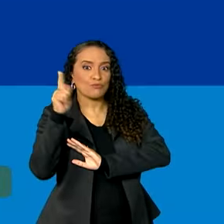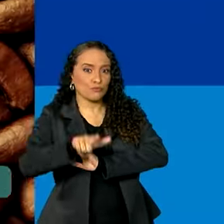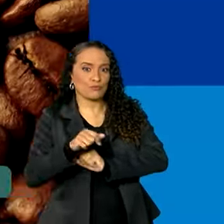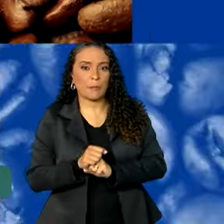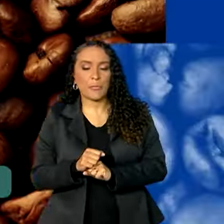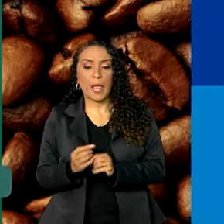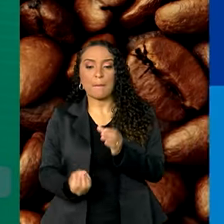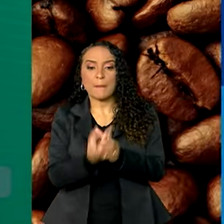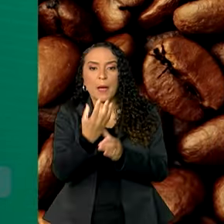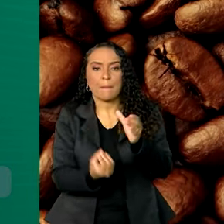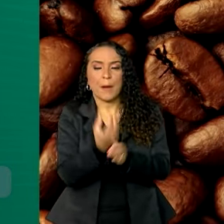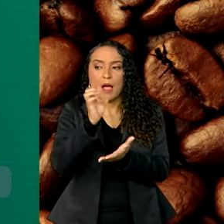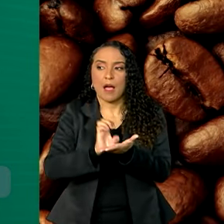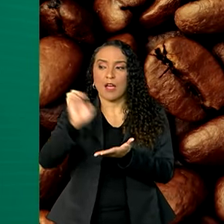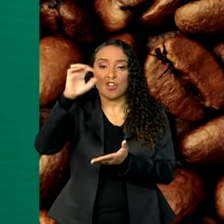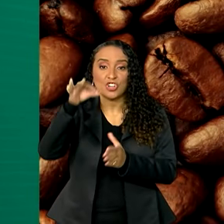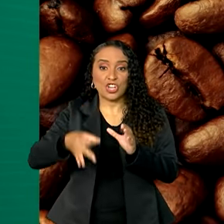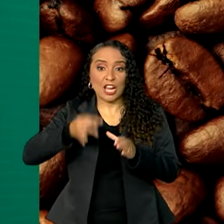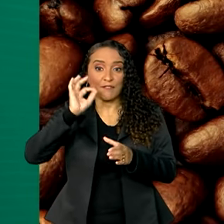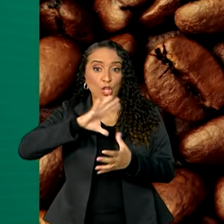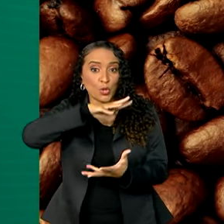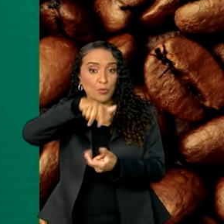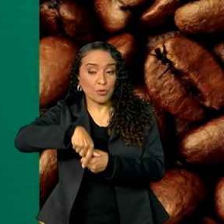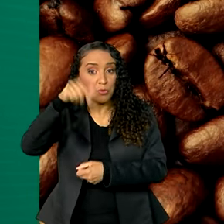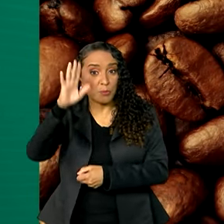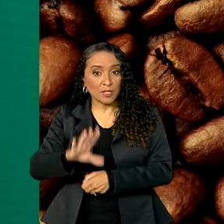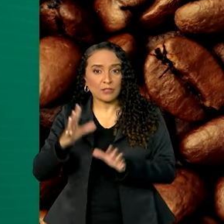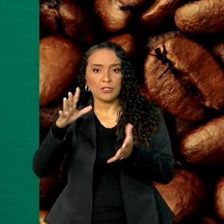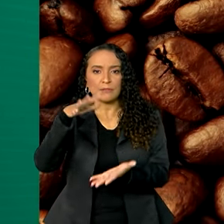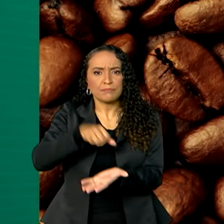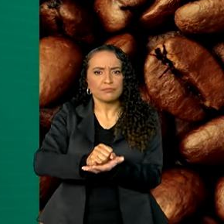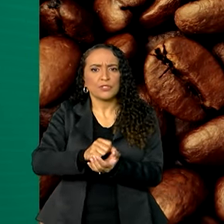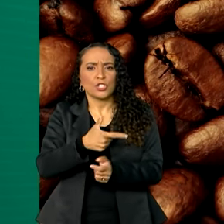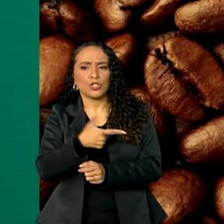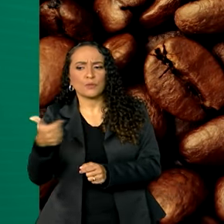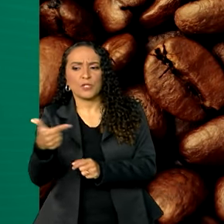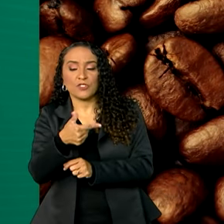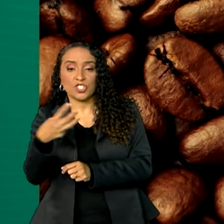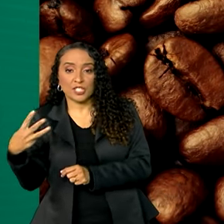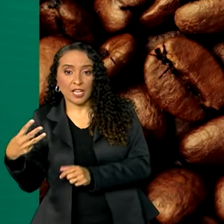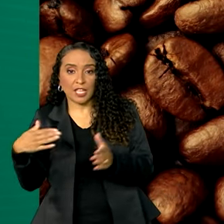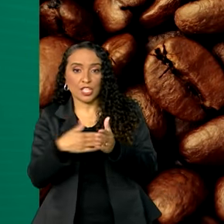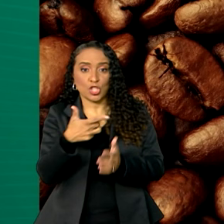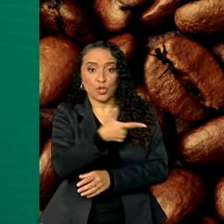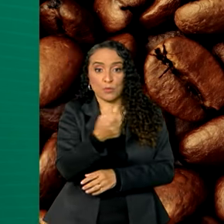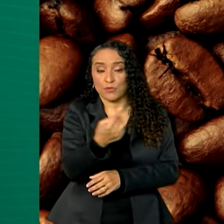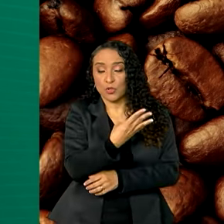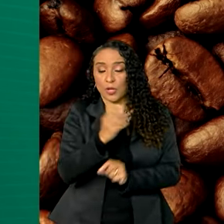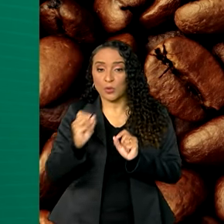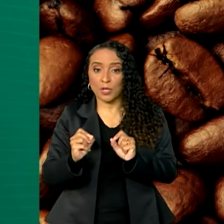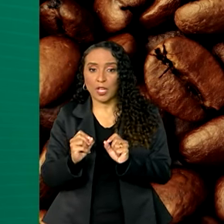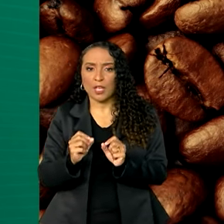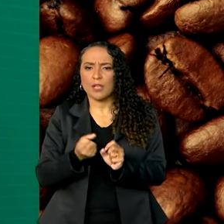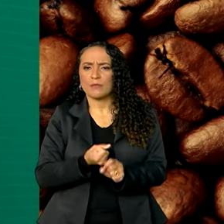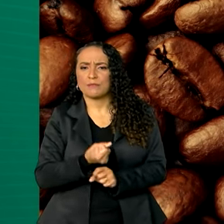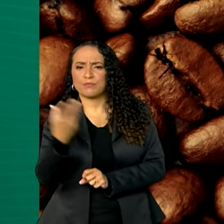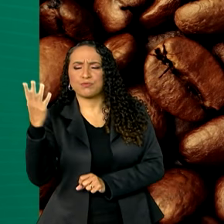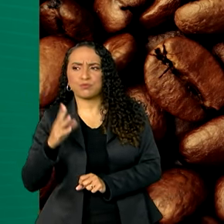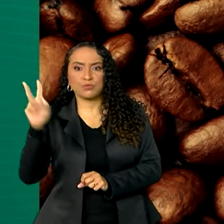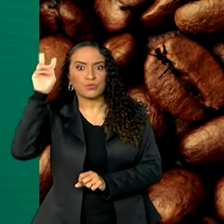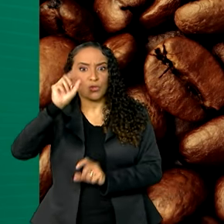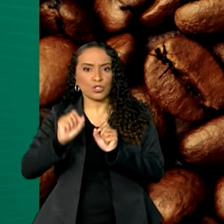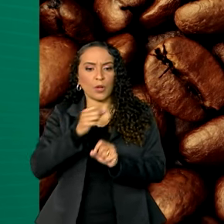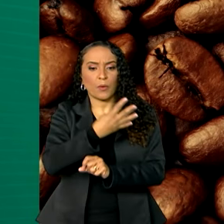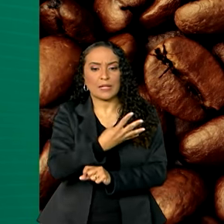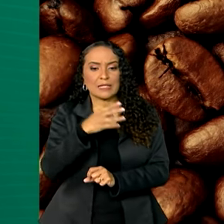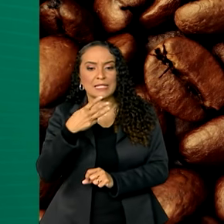Maior produtor e exportador de café do mundo, o Brasil registrou entre 2023 e 2024 o volume histórico de